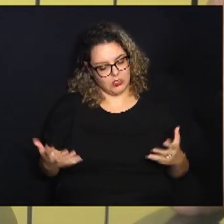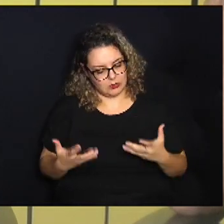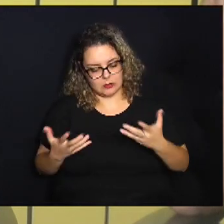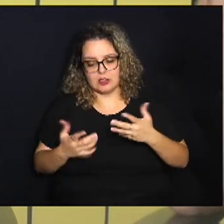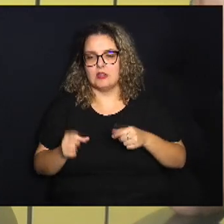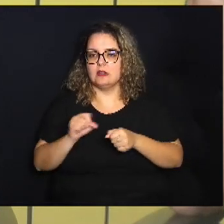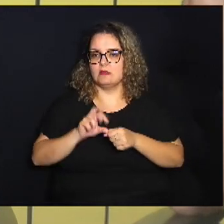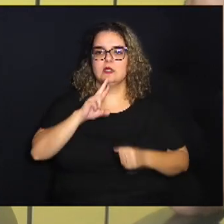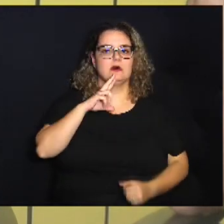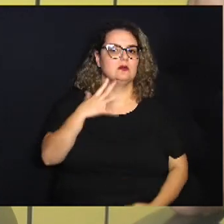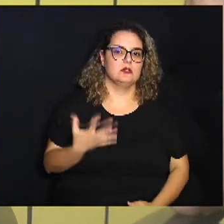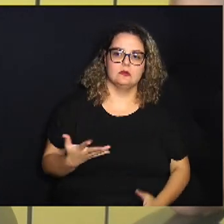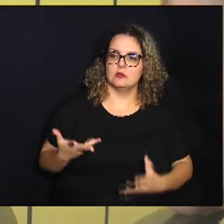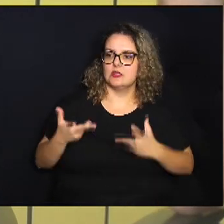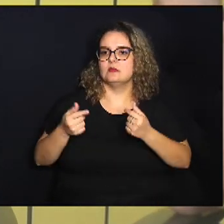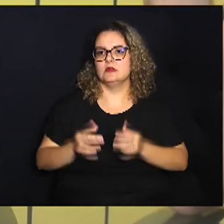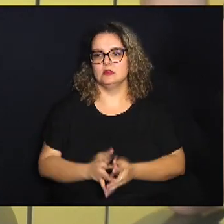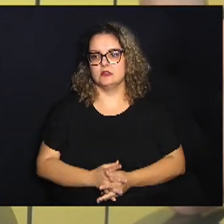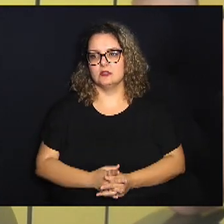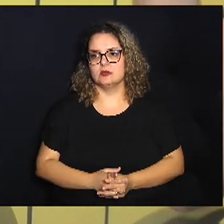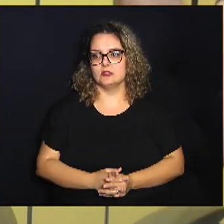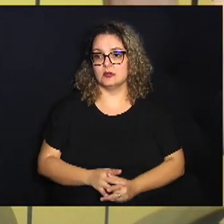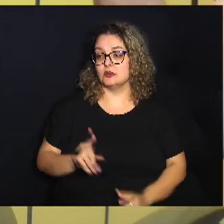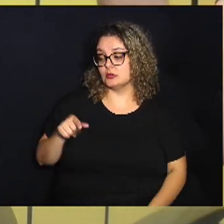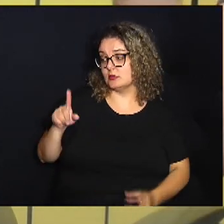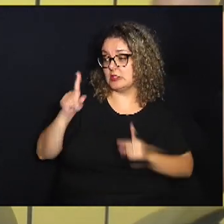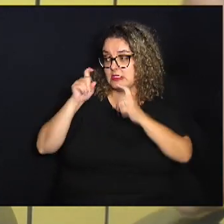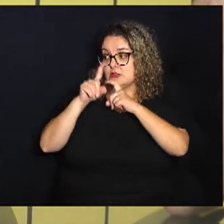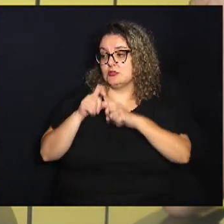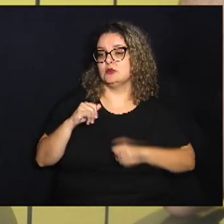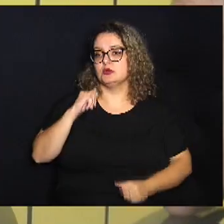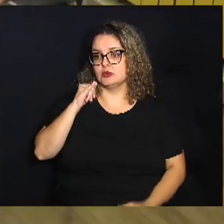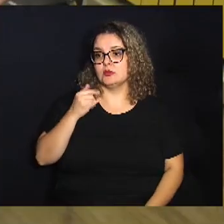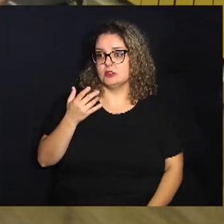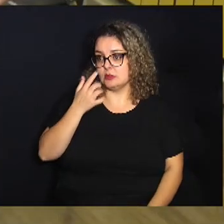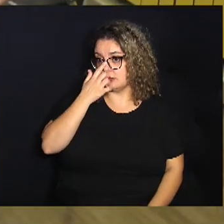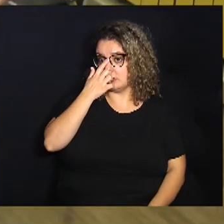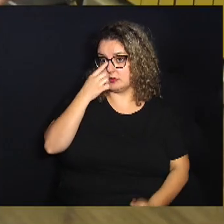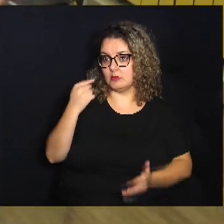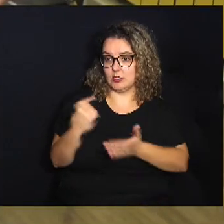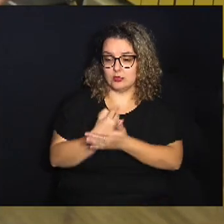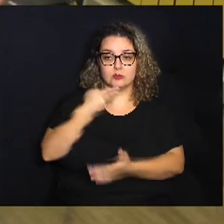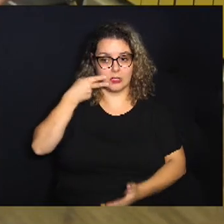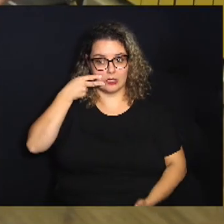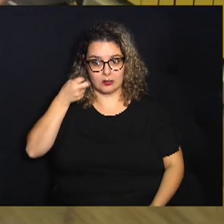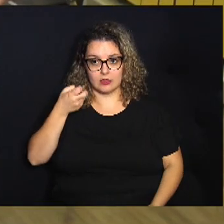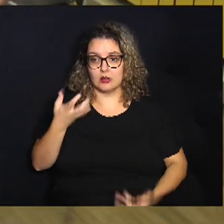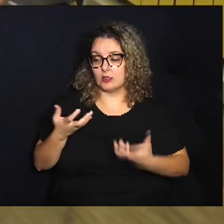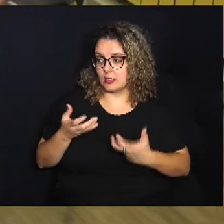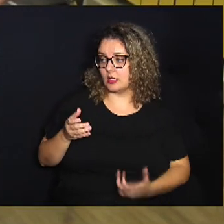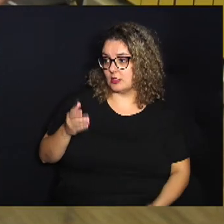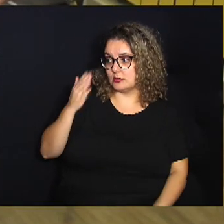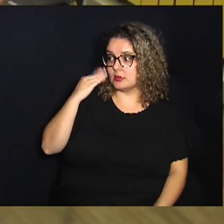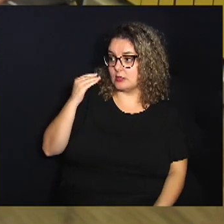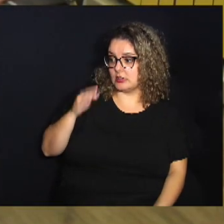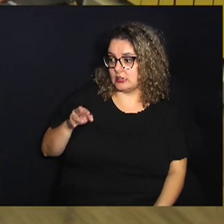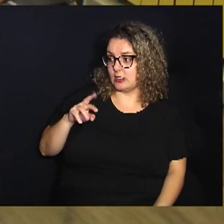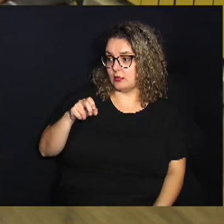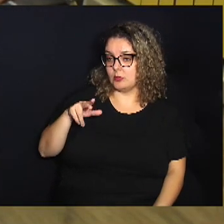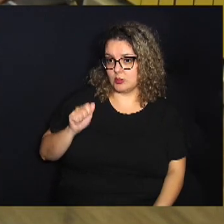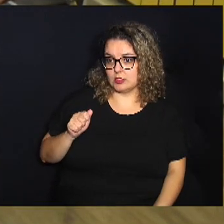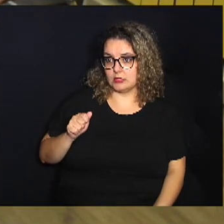esses resultados incríveis, né? Sobre essas dificuldades que você perguntou, Rafa, e aí eu queria saber da Bruna, é uma questão